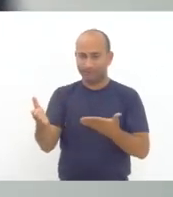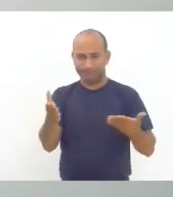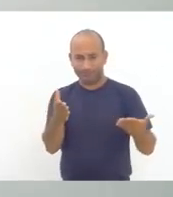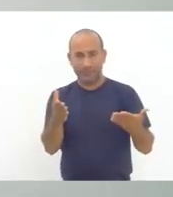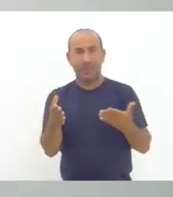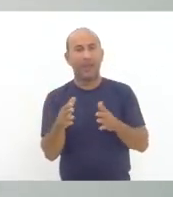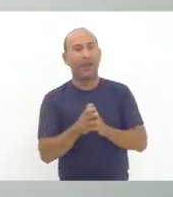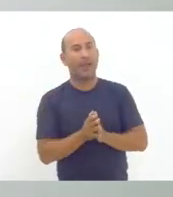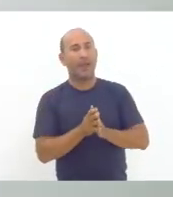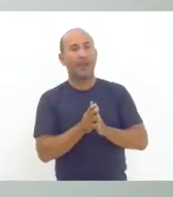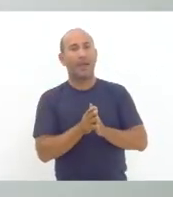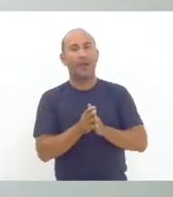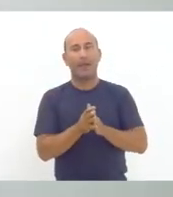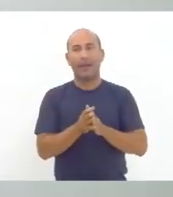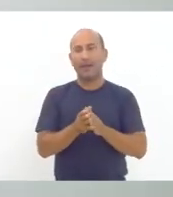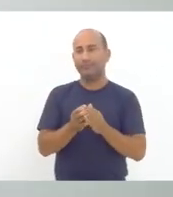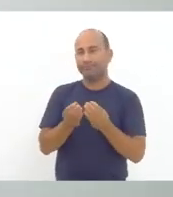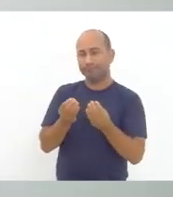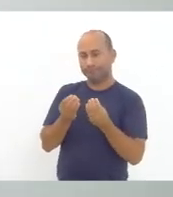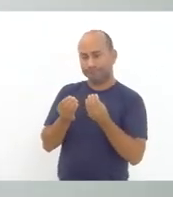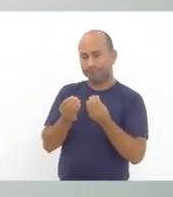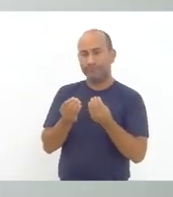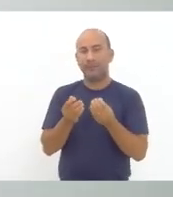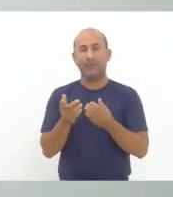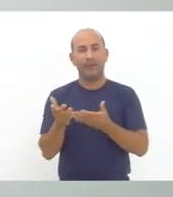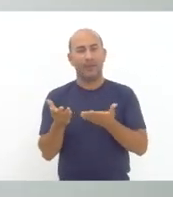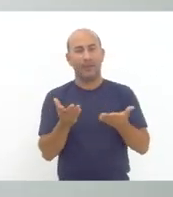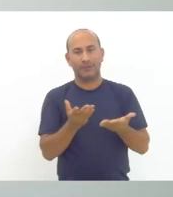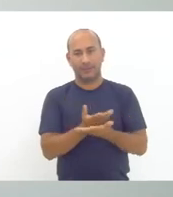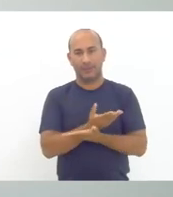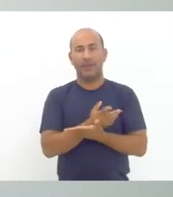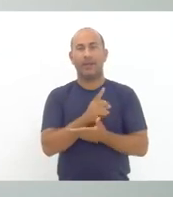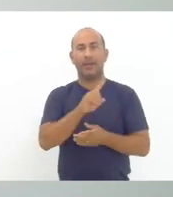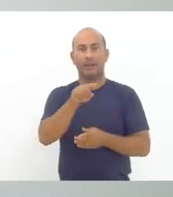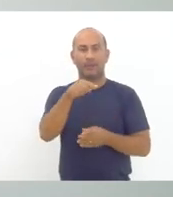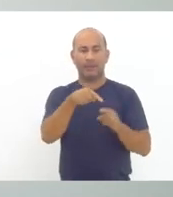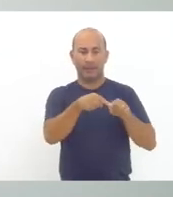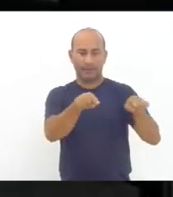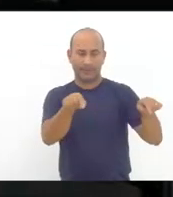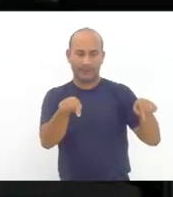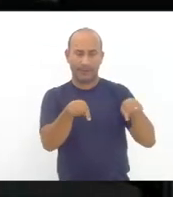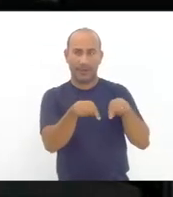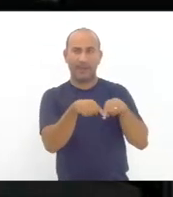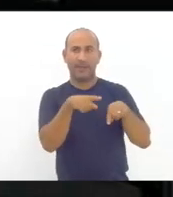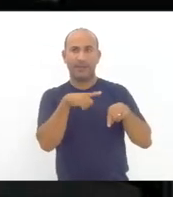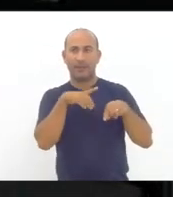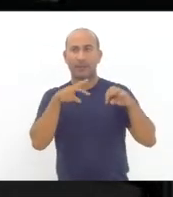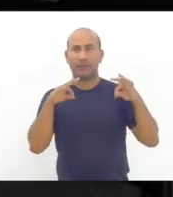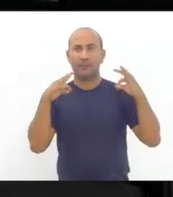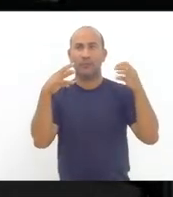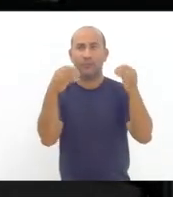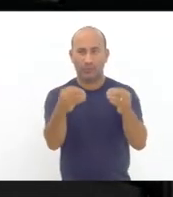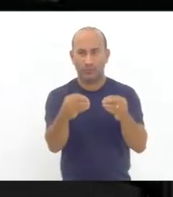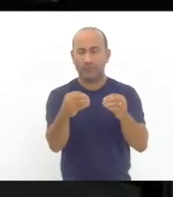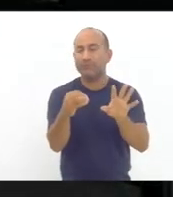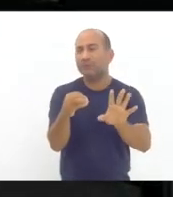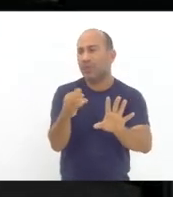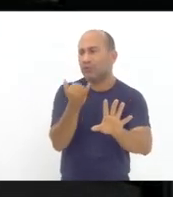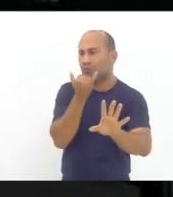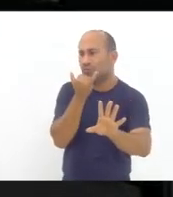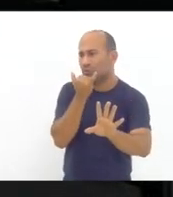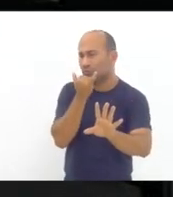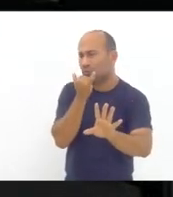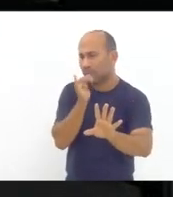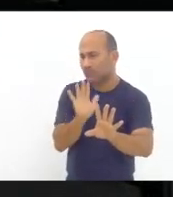servido agora aqui na sala seguinte Tenham todos sem desculpe desculpe